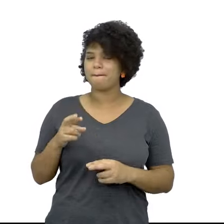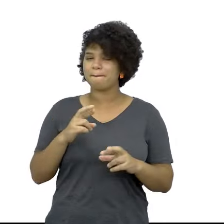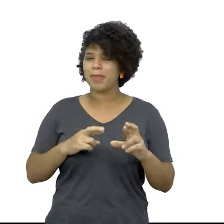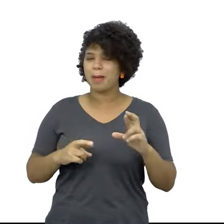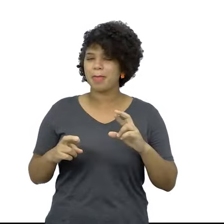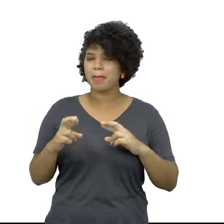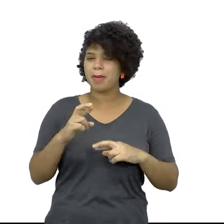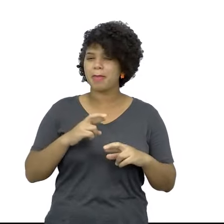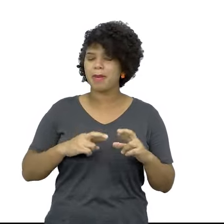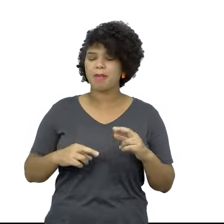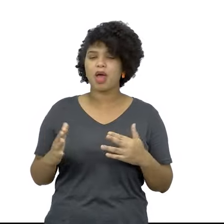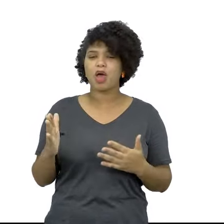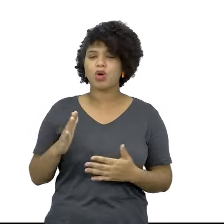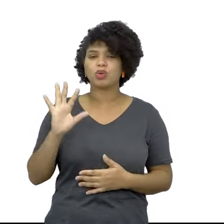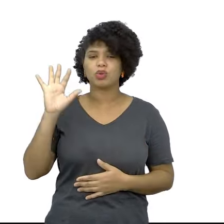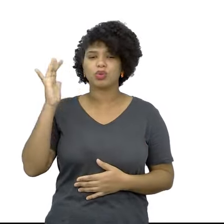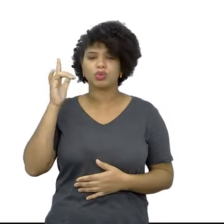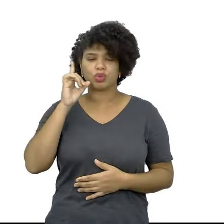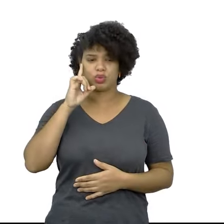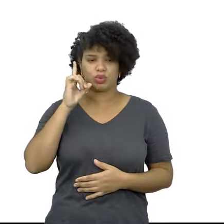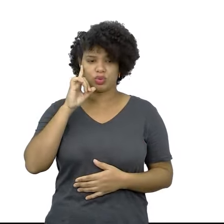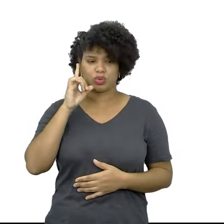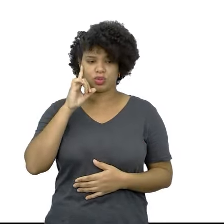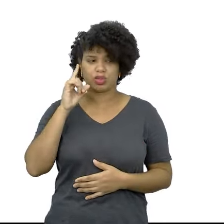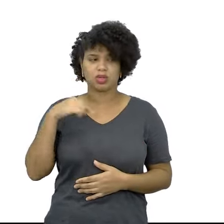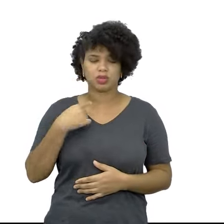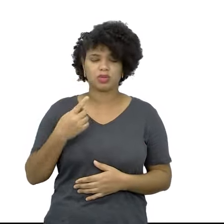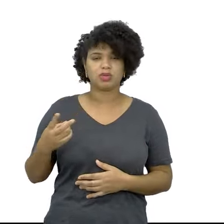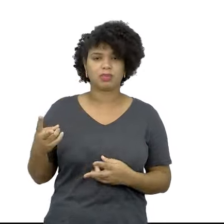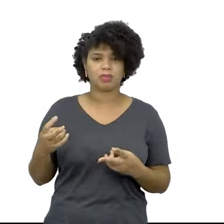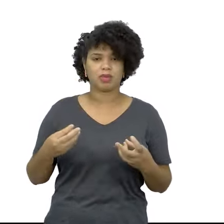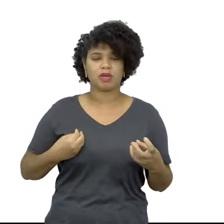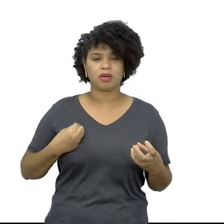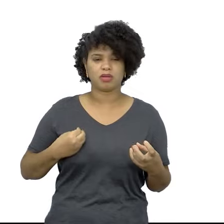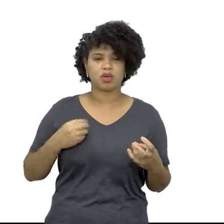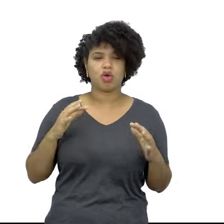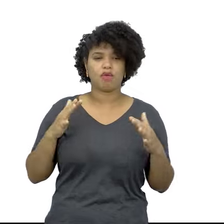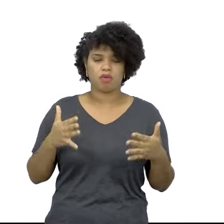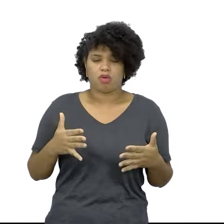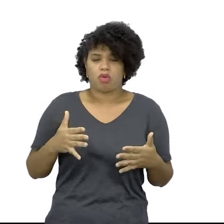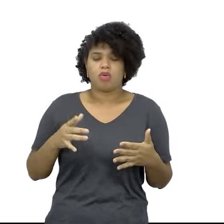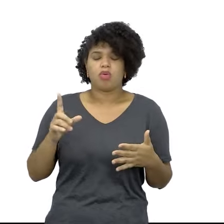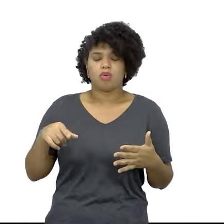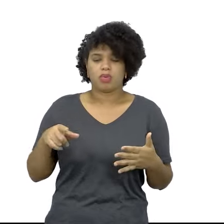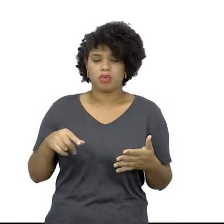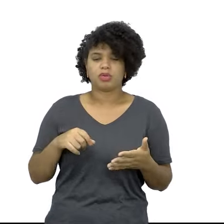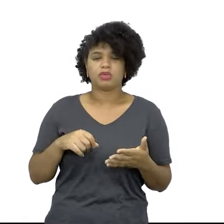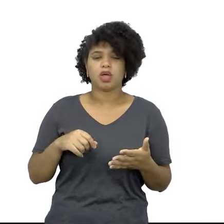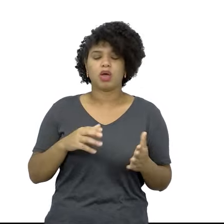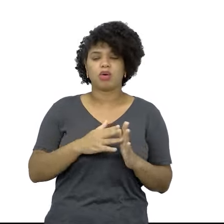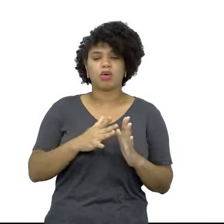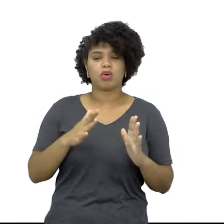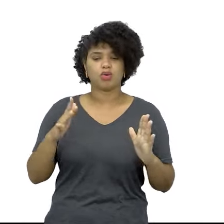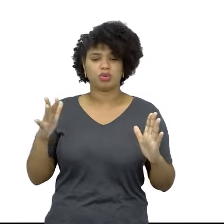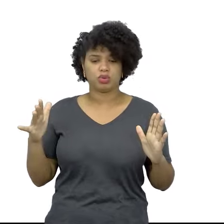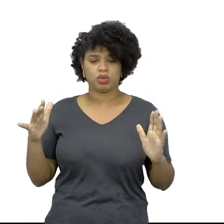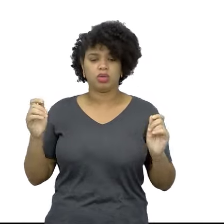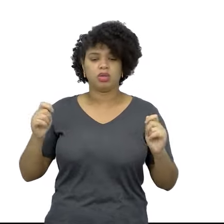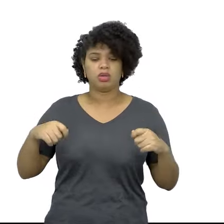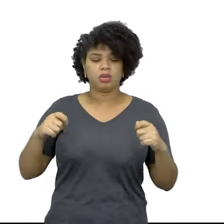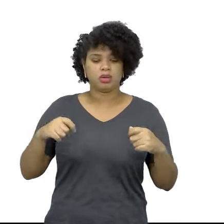algumas situações que nós temos que priorizar para que a sequência